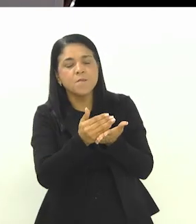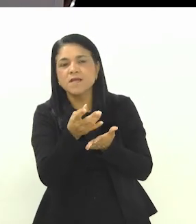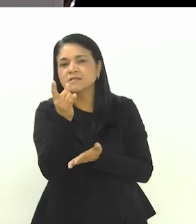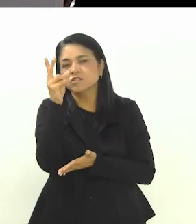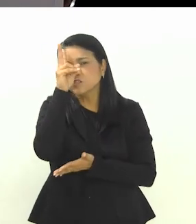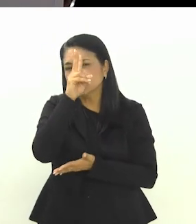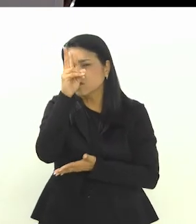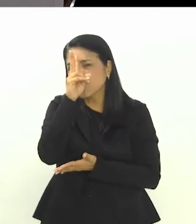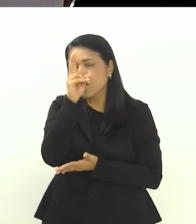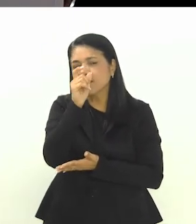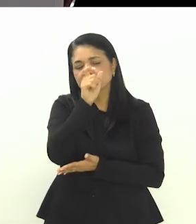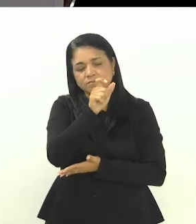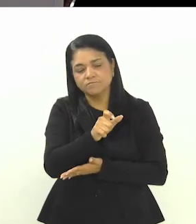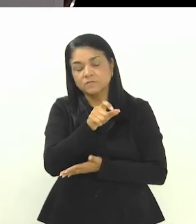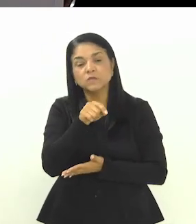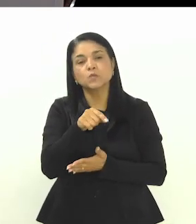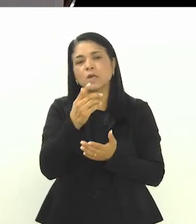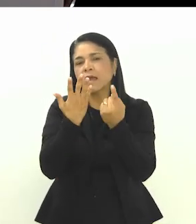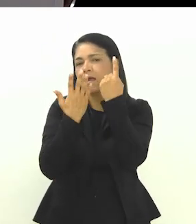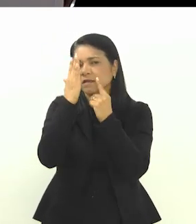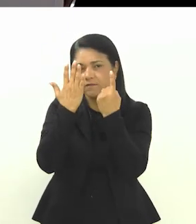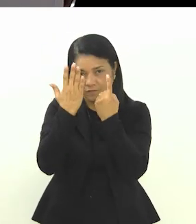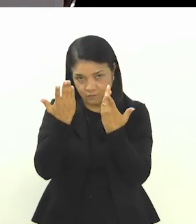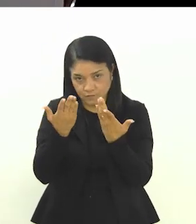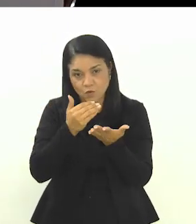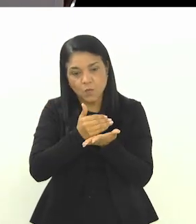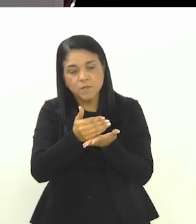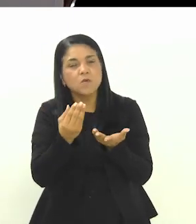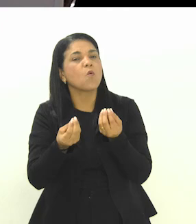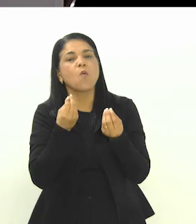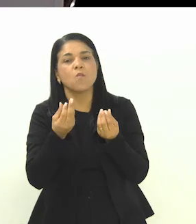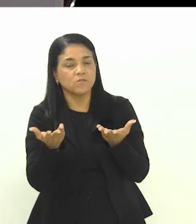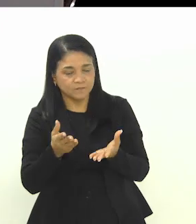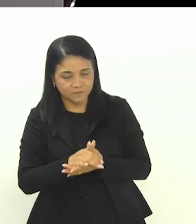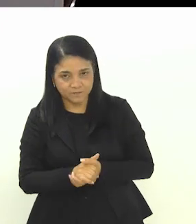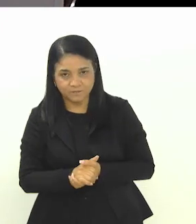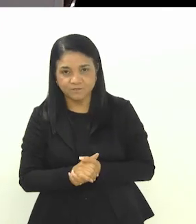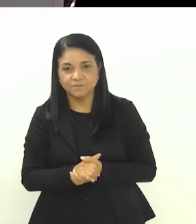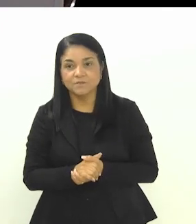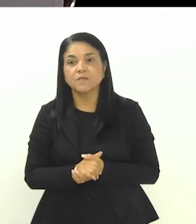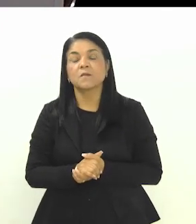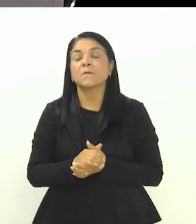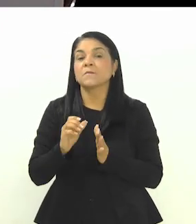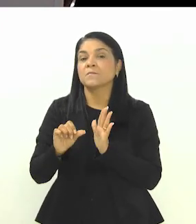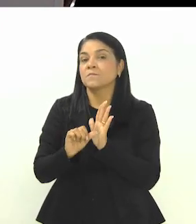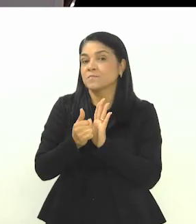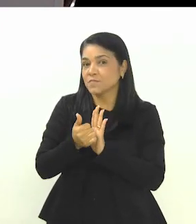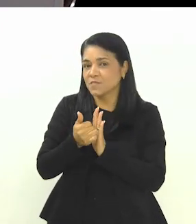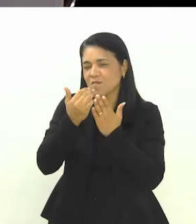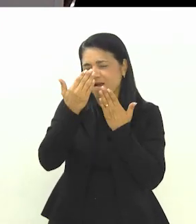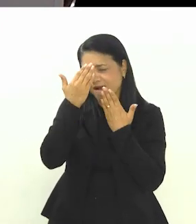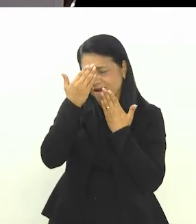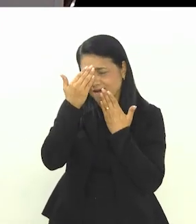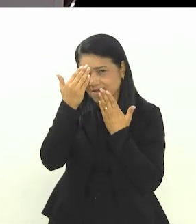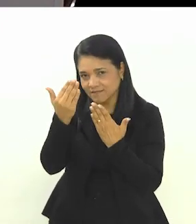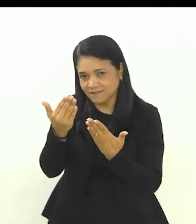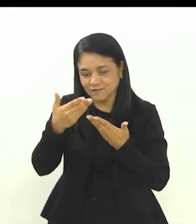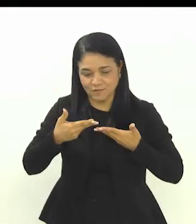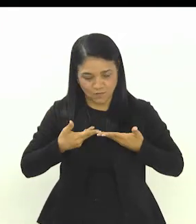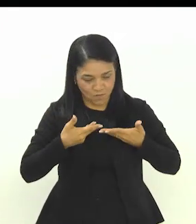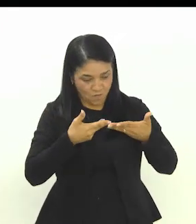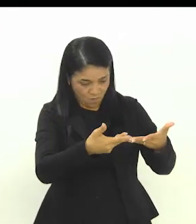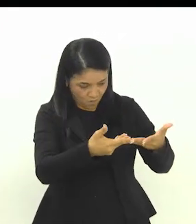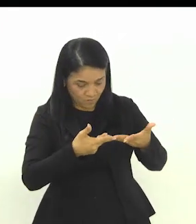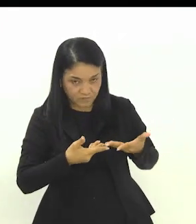história, especificamente no carnaval? Na verdade, primeiramente, queria agradecer o